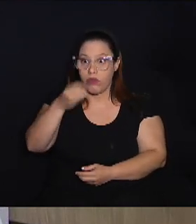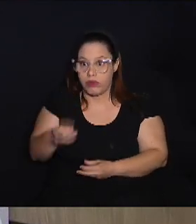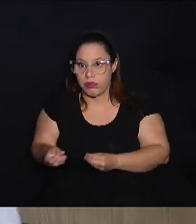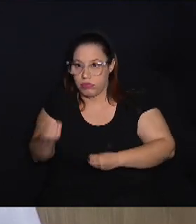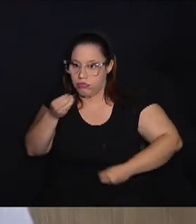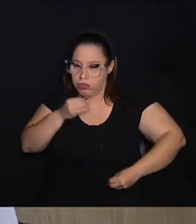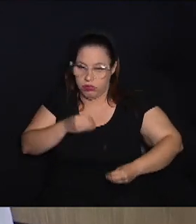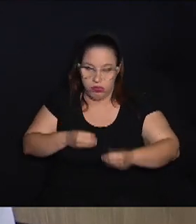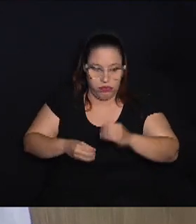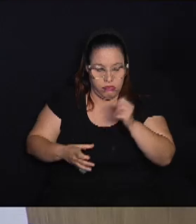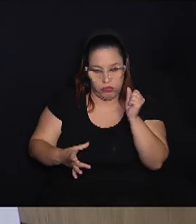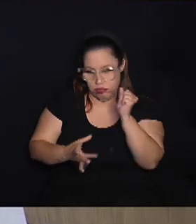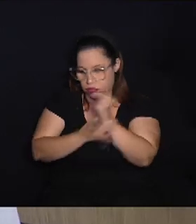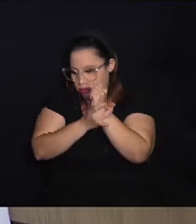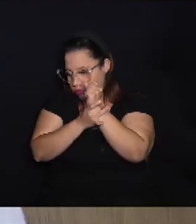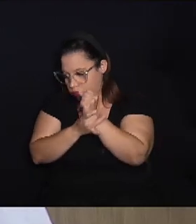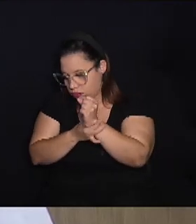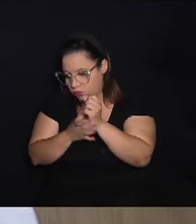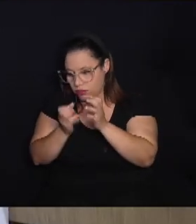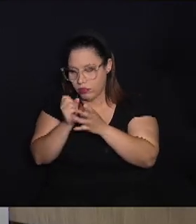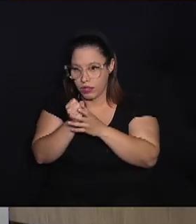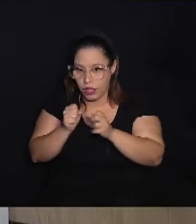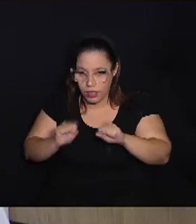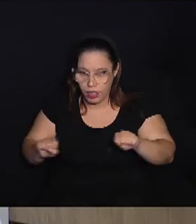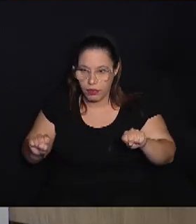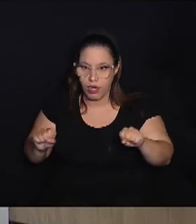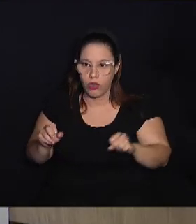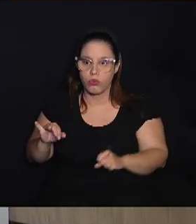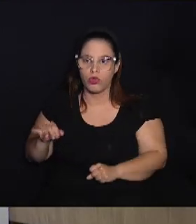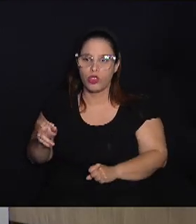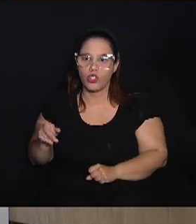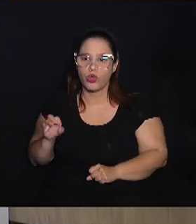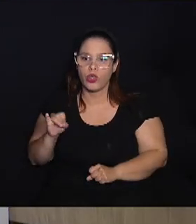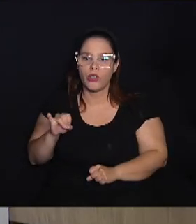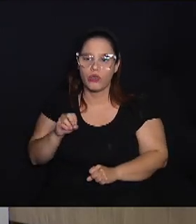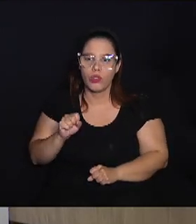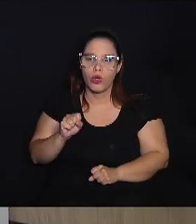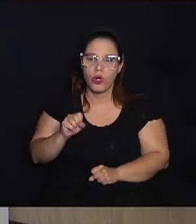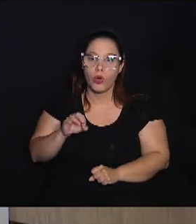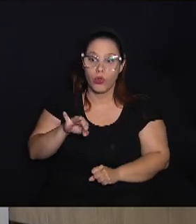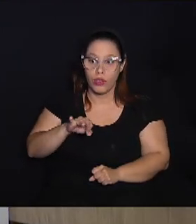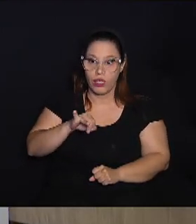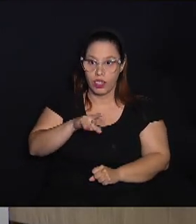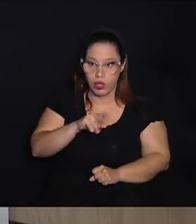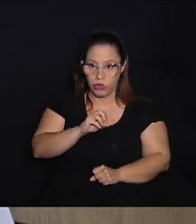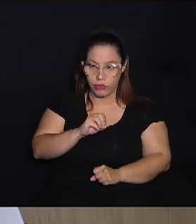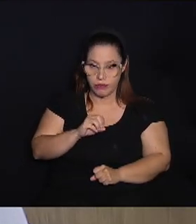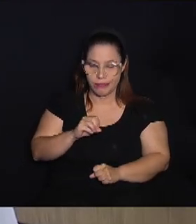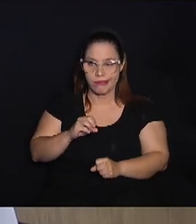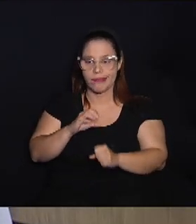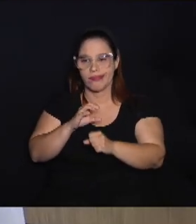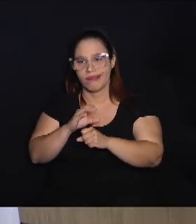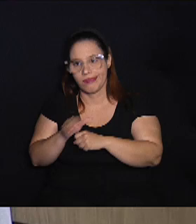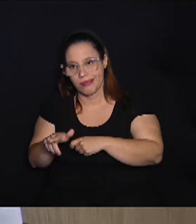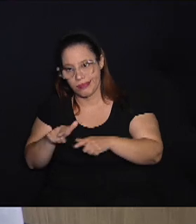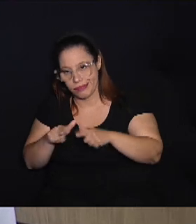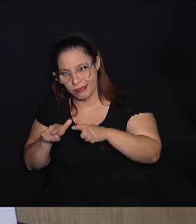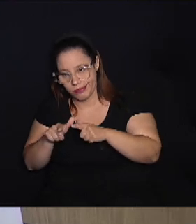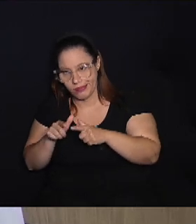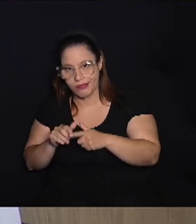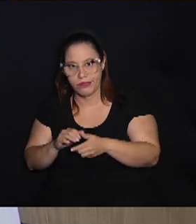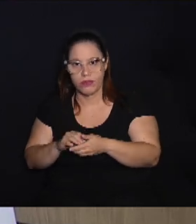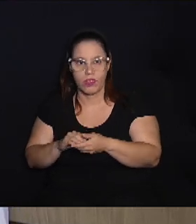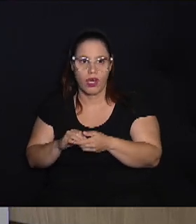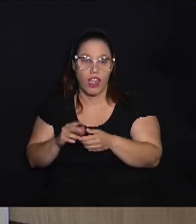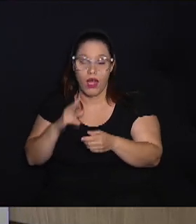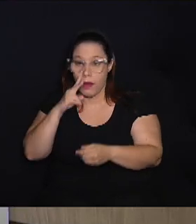com segurança ali para a gente separar o joio do trigo e depois entra na assistência, saúde e capacitação, né? Essa força-tarefa não